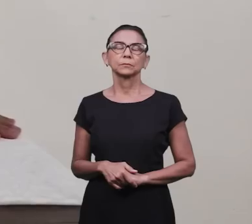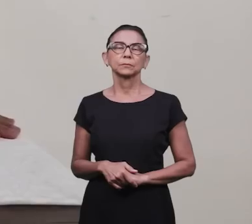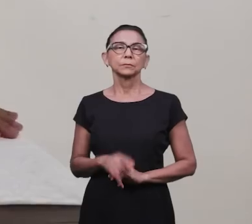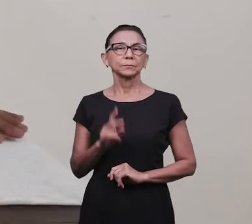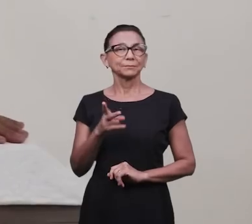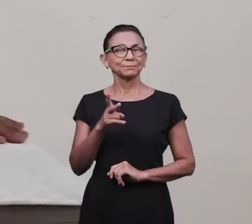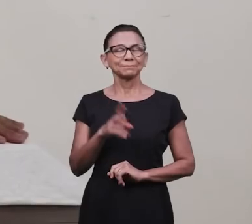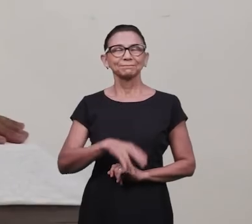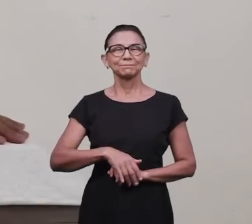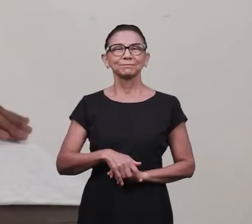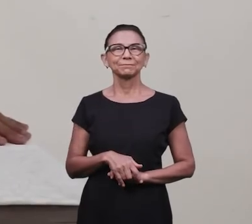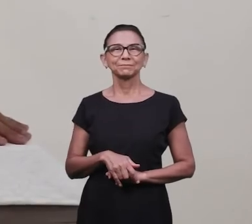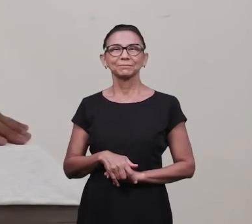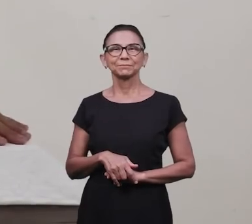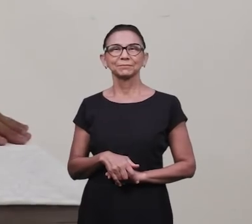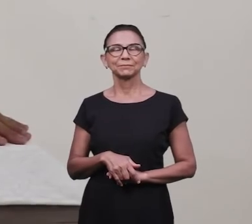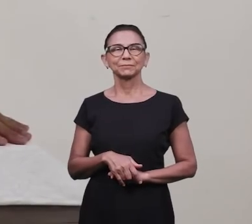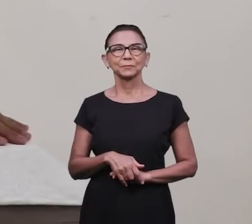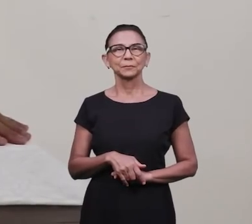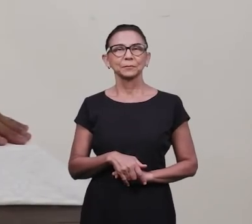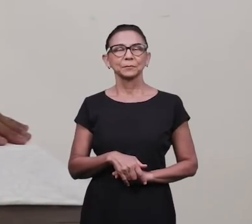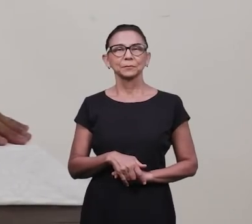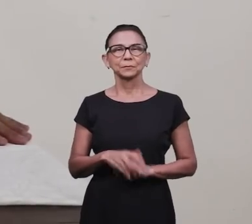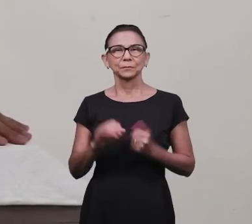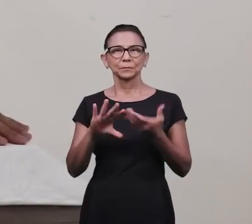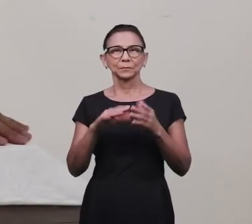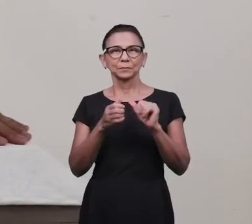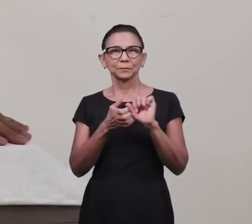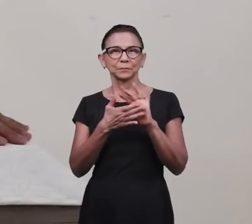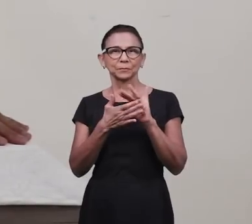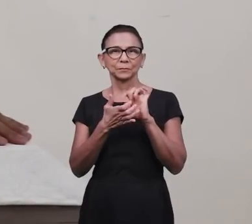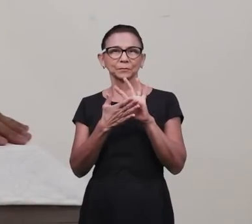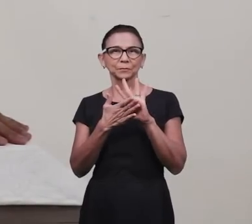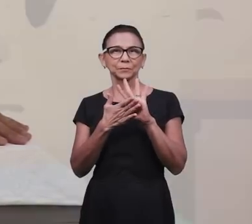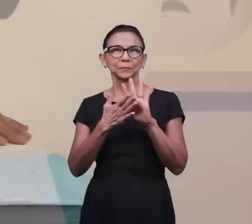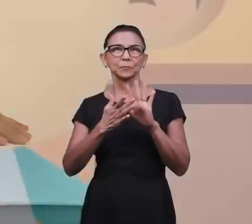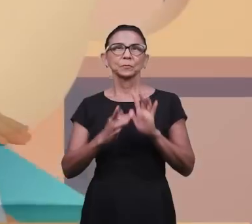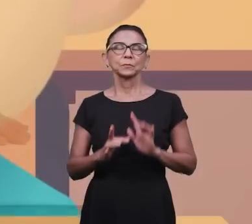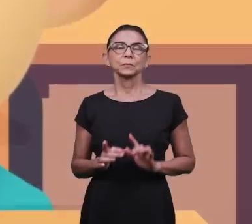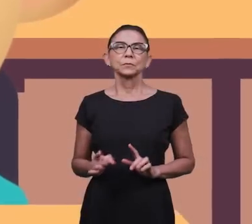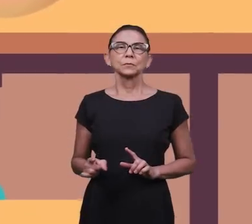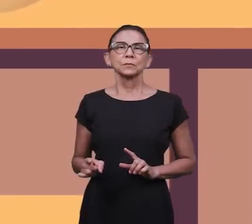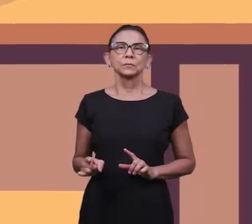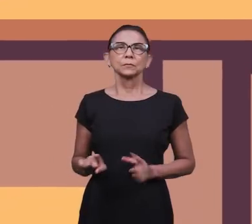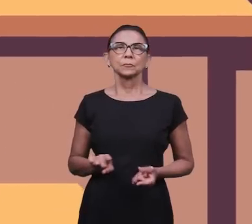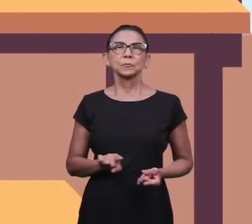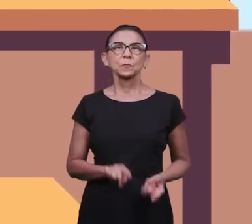Amém. Nós vamos dar continuidade cantando um louvor ao Senhor.